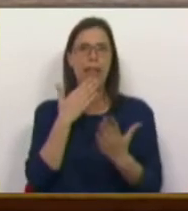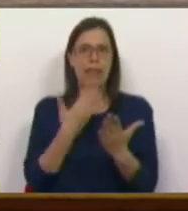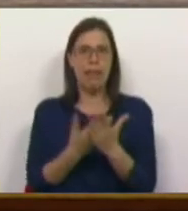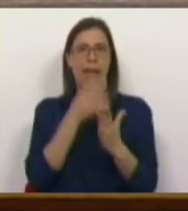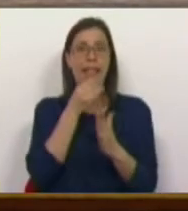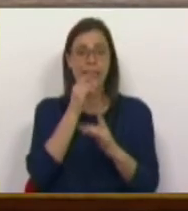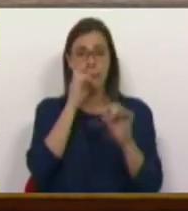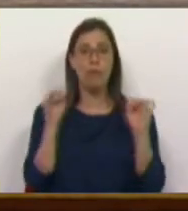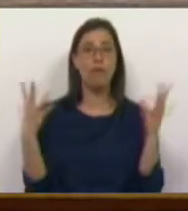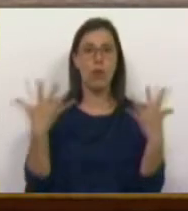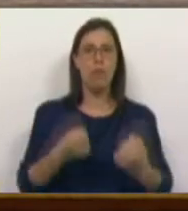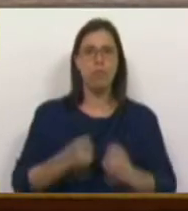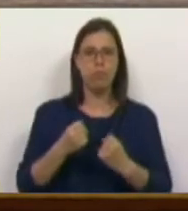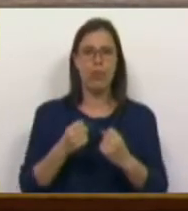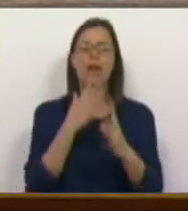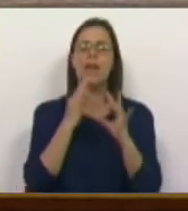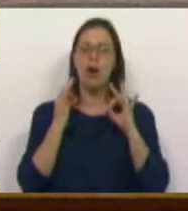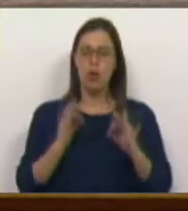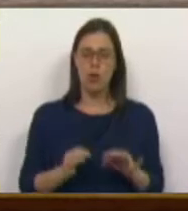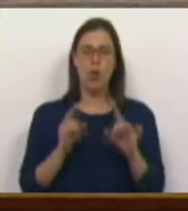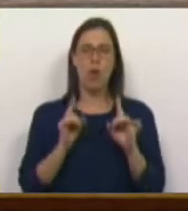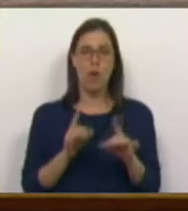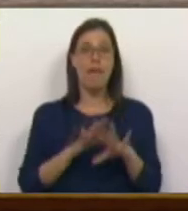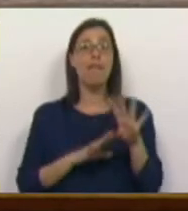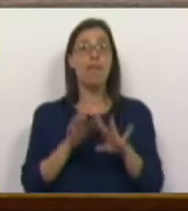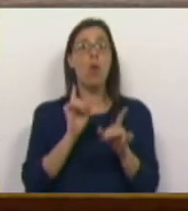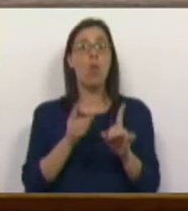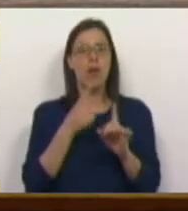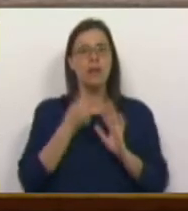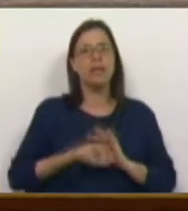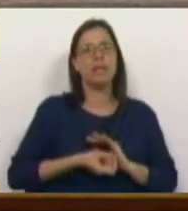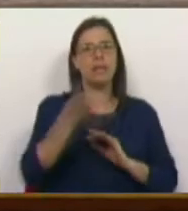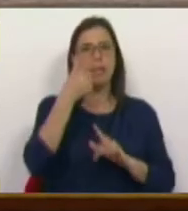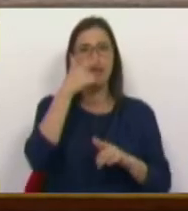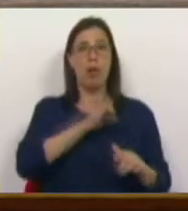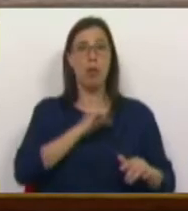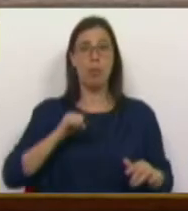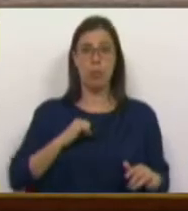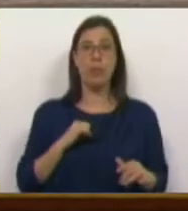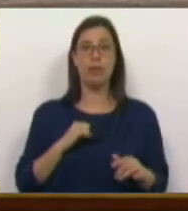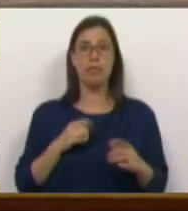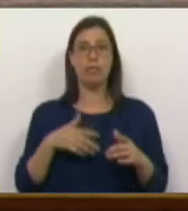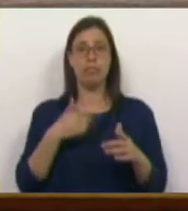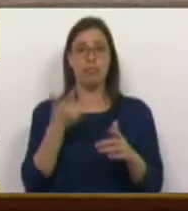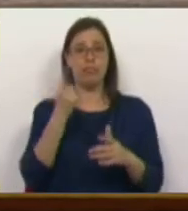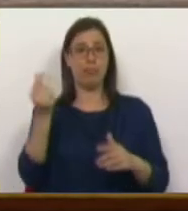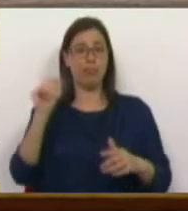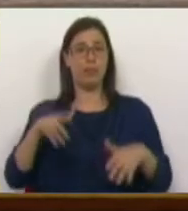rentabilizem terras e florestas, com certeza, logo farão aparecer as centenas de milhares de proprietários que as